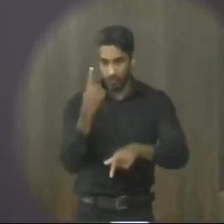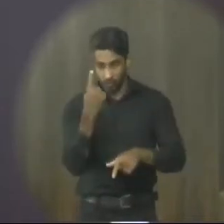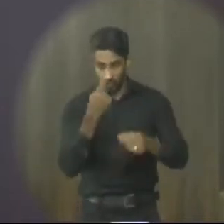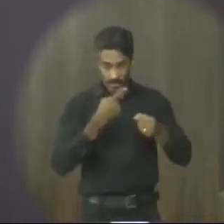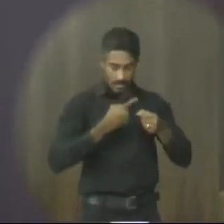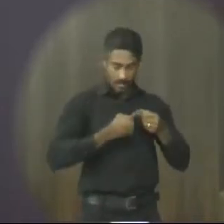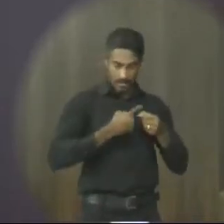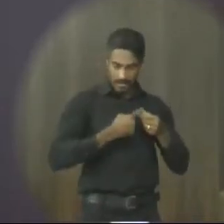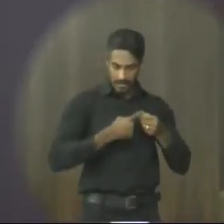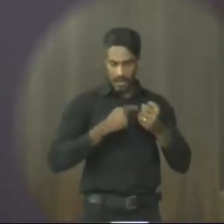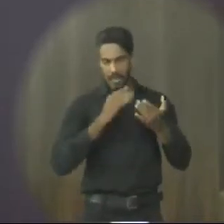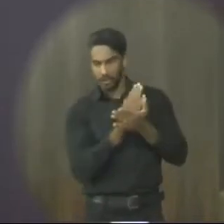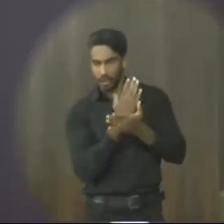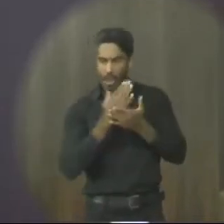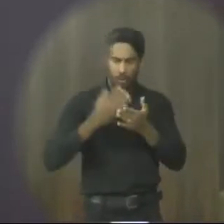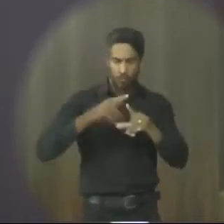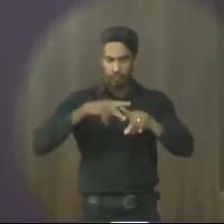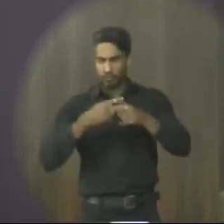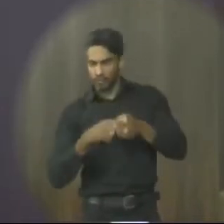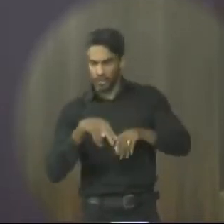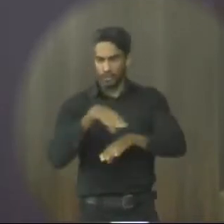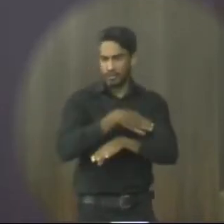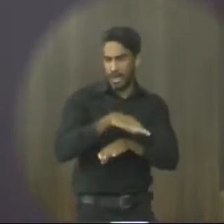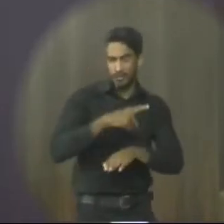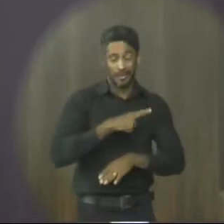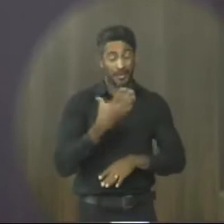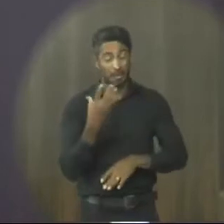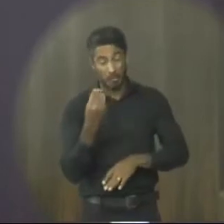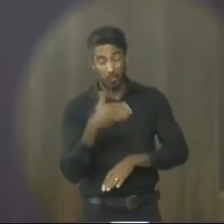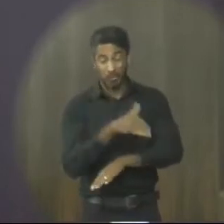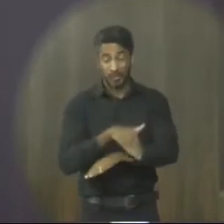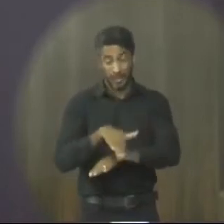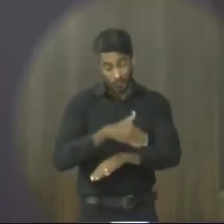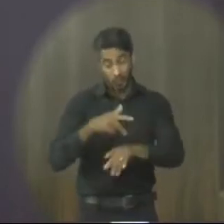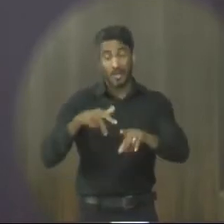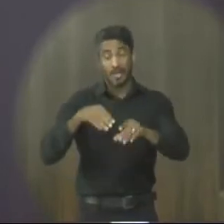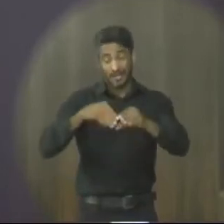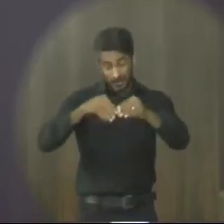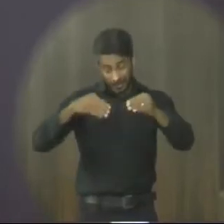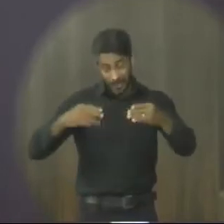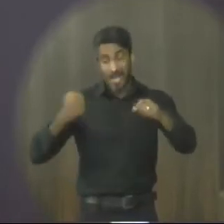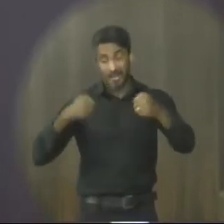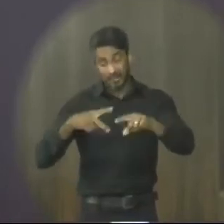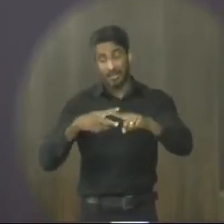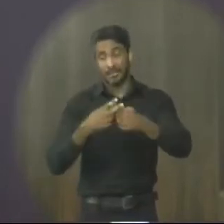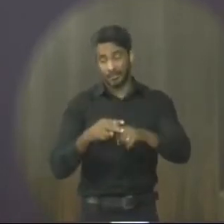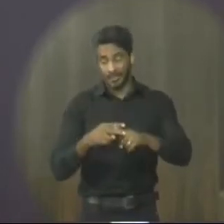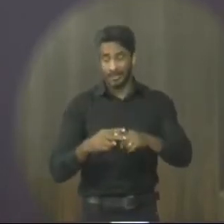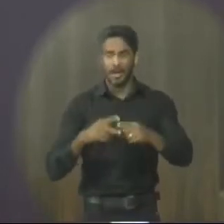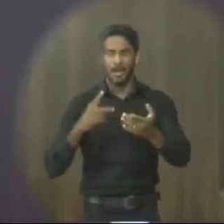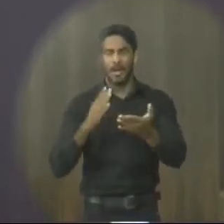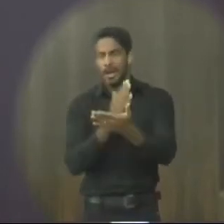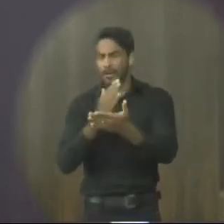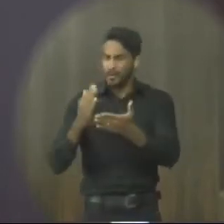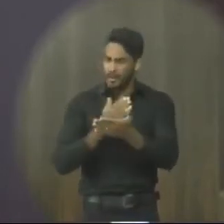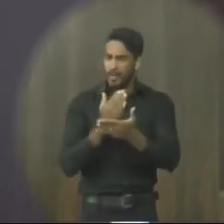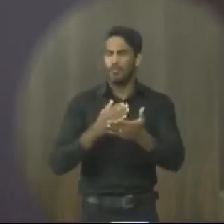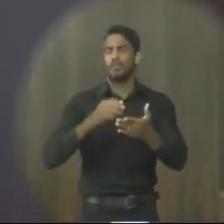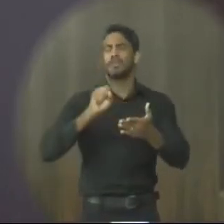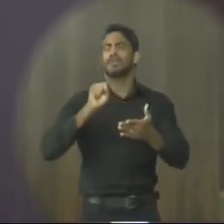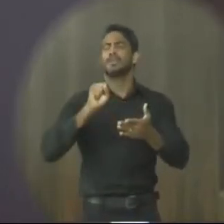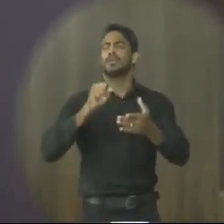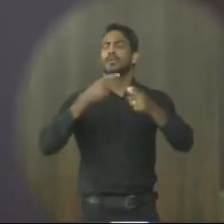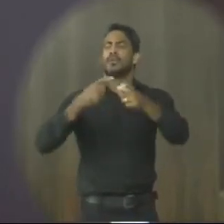inclusive, fazendo algumas manutenções de ruas também. A gente tem muita rua de terra precisando de manutenção, e nós já fizemos já em algumas ruas do bairro Santo